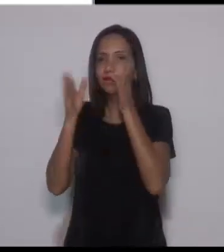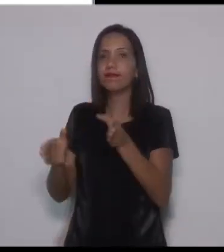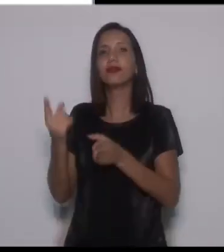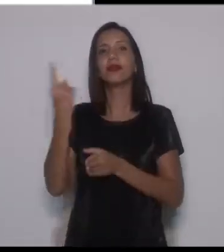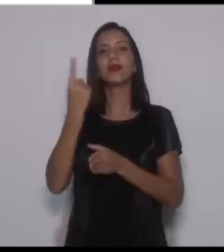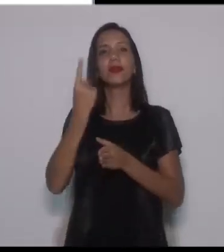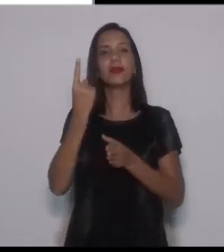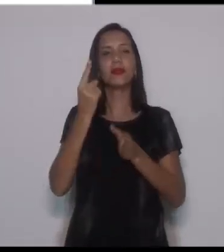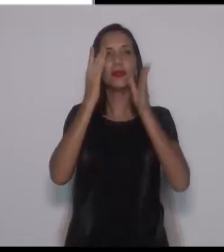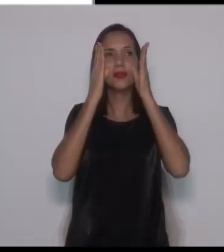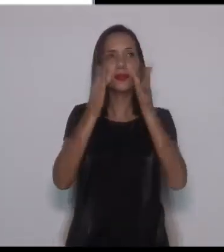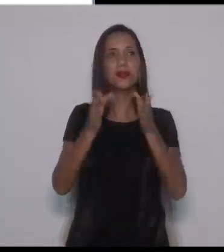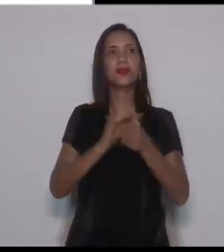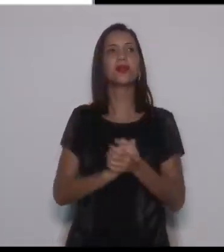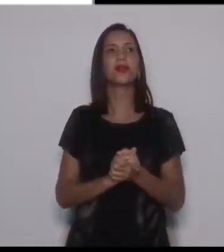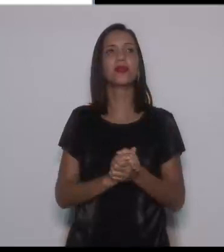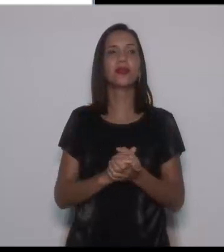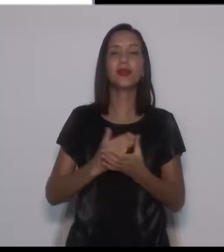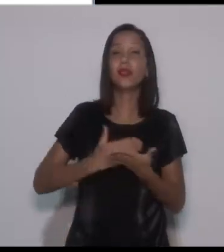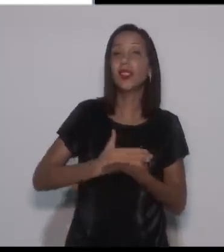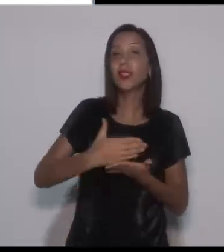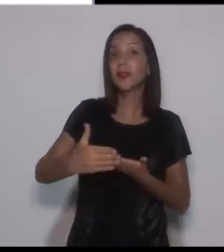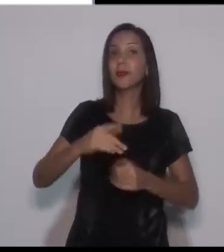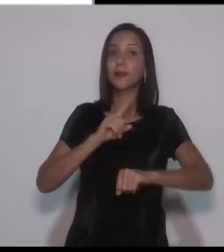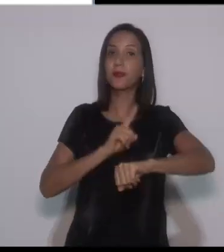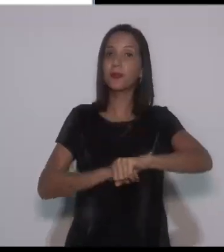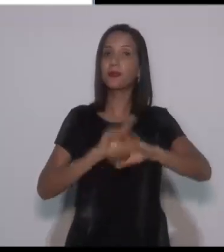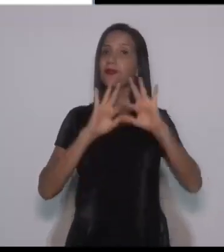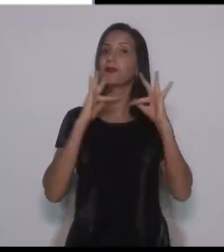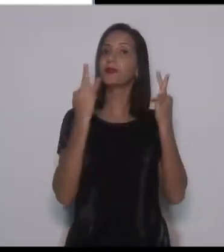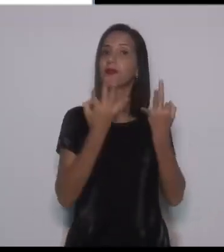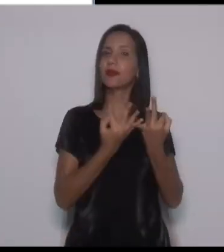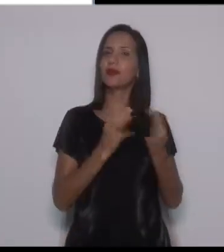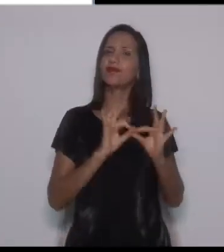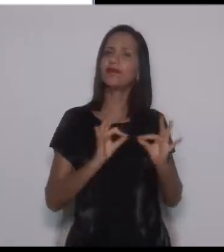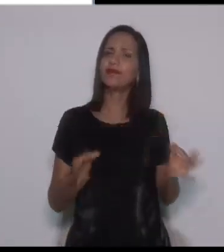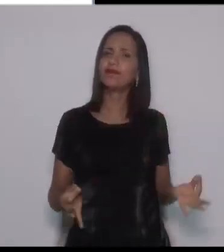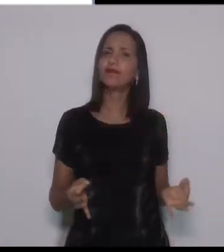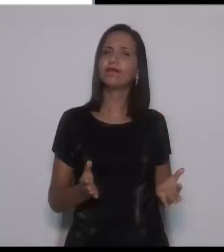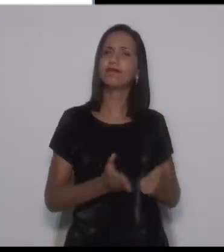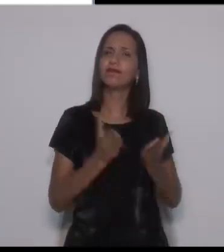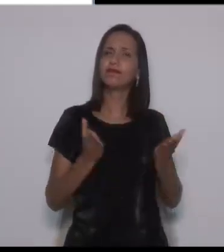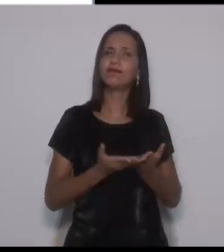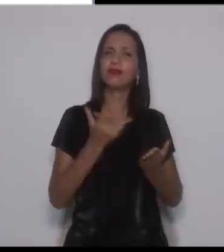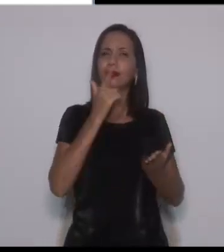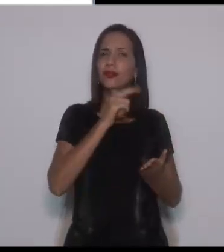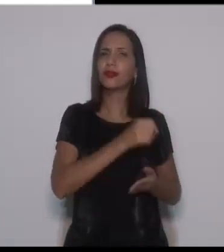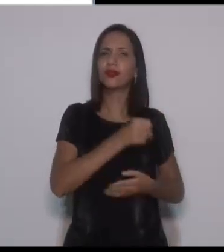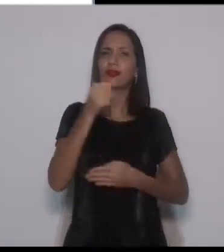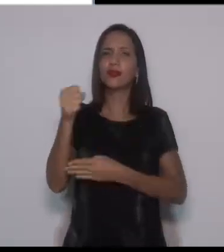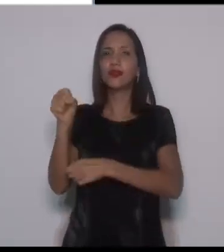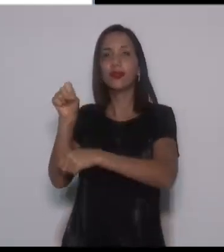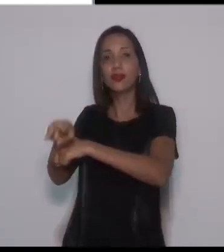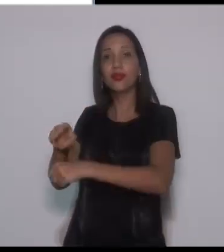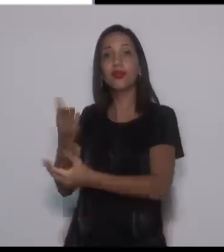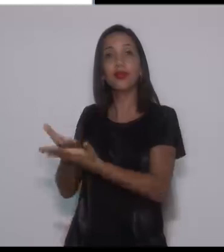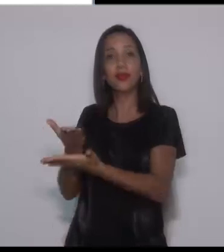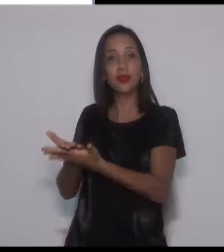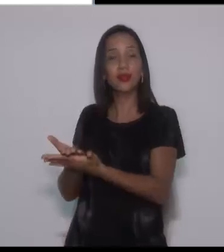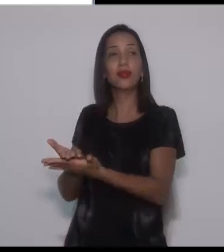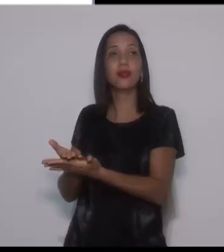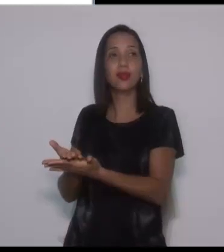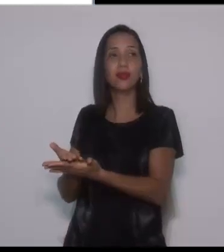Primeiro, a partir do momento que uma família extremamente pobre não consegue colocar seus filhos para estudar,